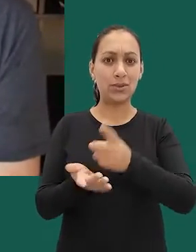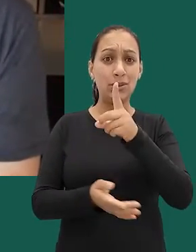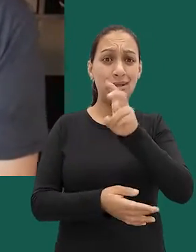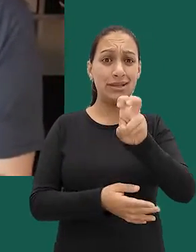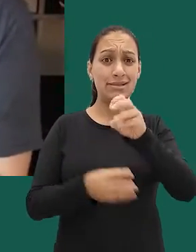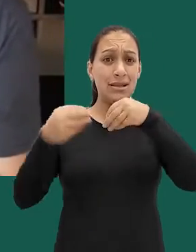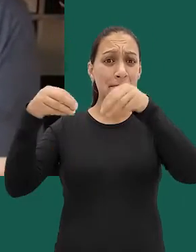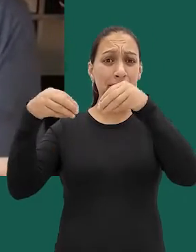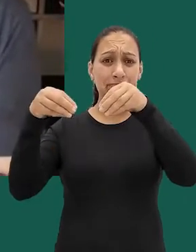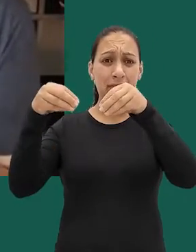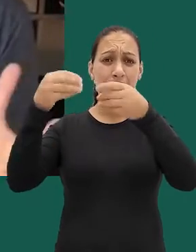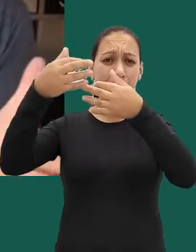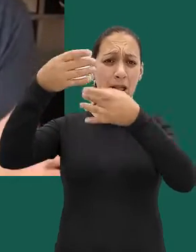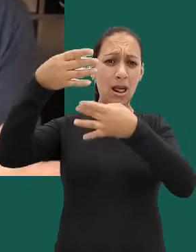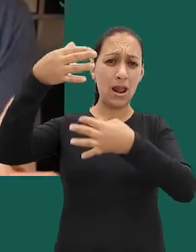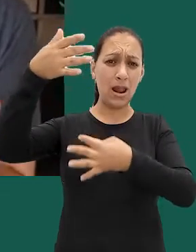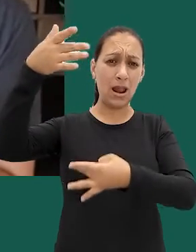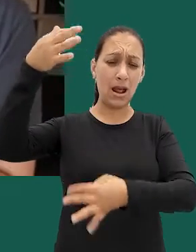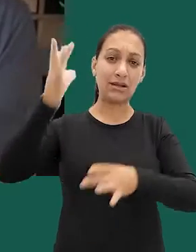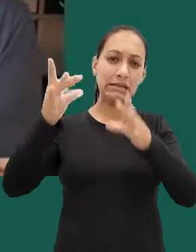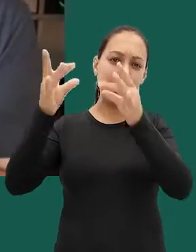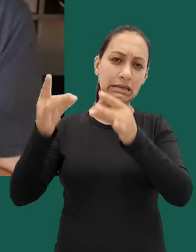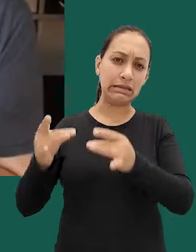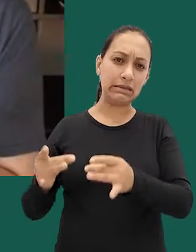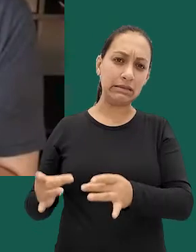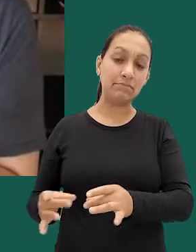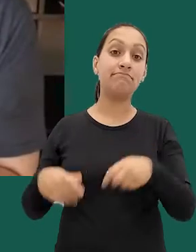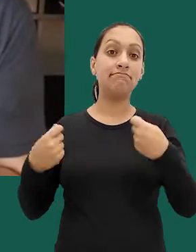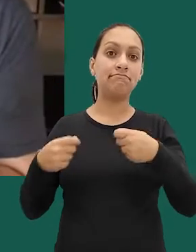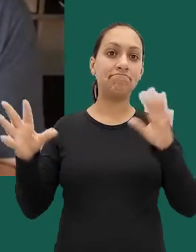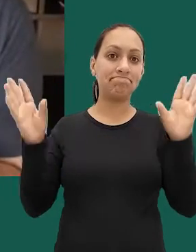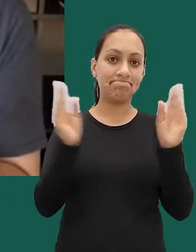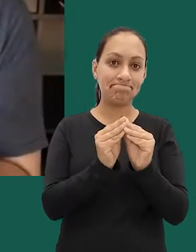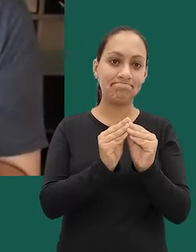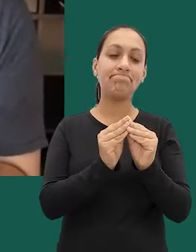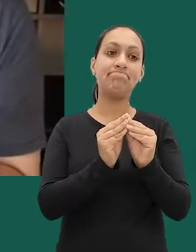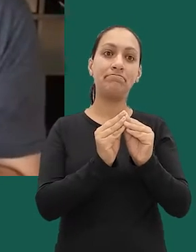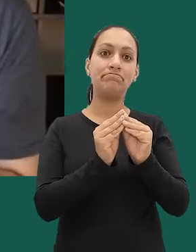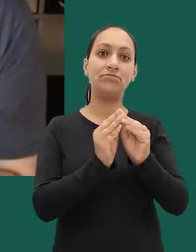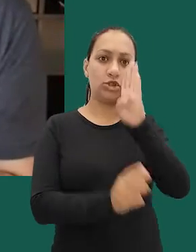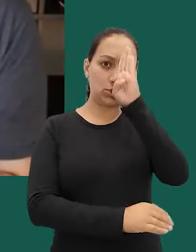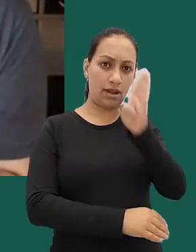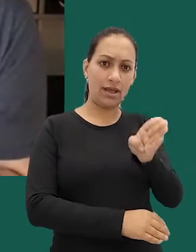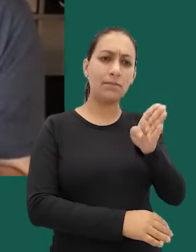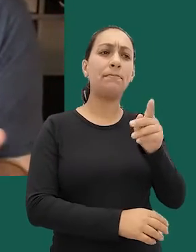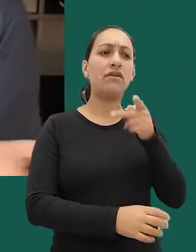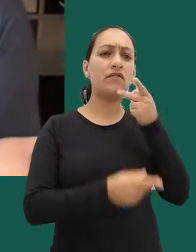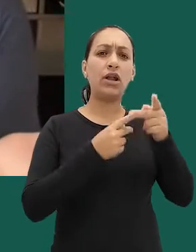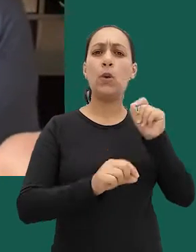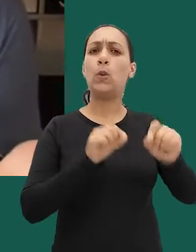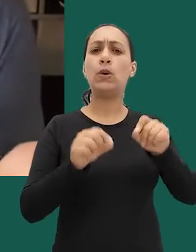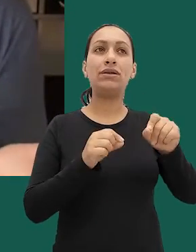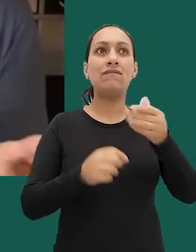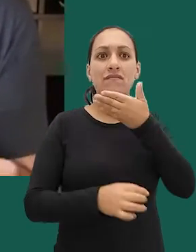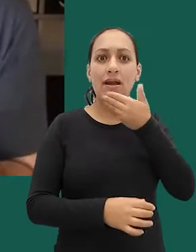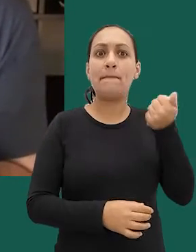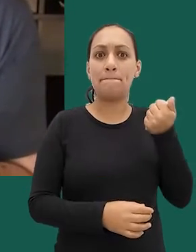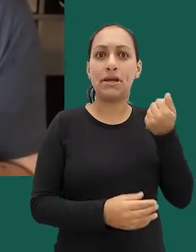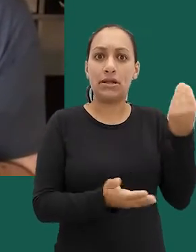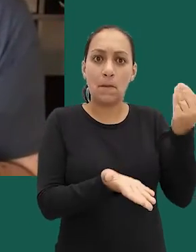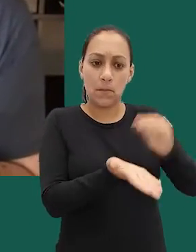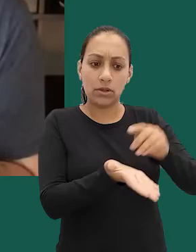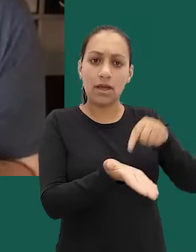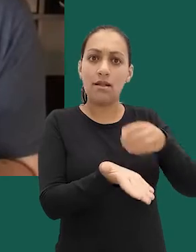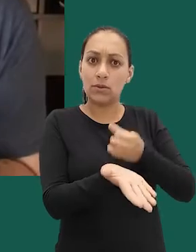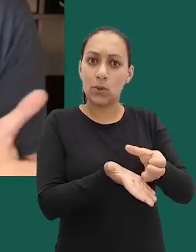muito detalhe, tem muita coisa. E aí você precisa condensar isso para dizer o que realmente vale a pena colocar, o que é